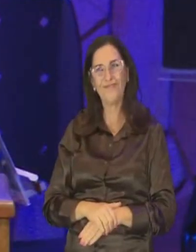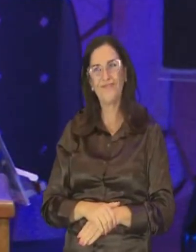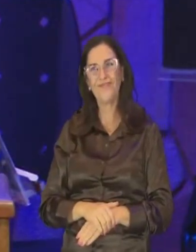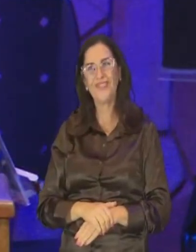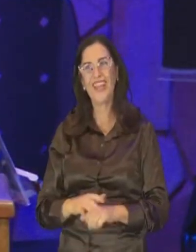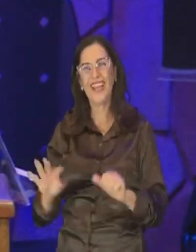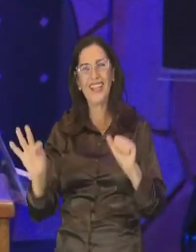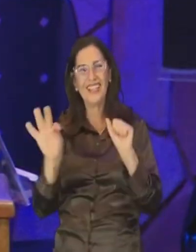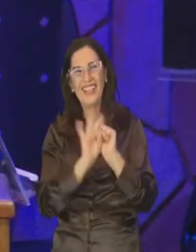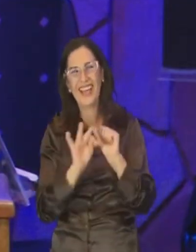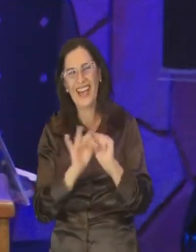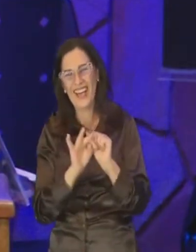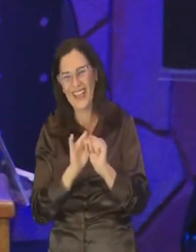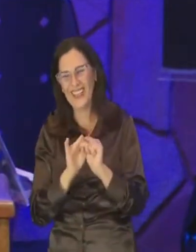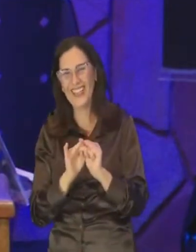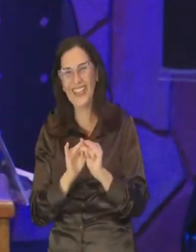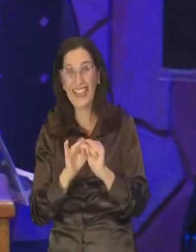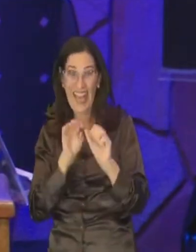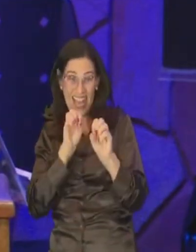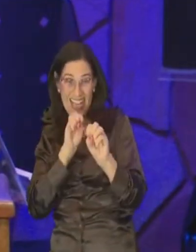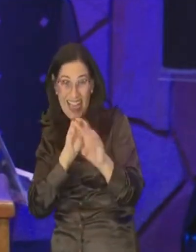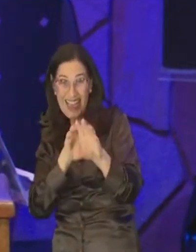Tiago estava querendo ensinar isso.